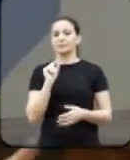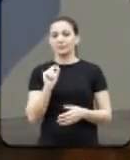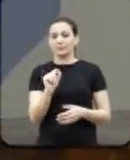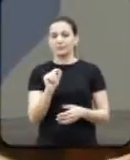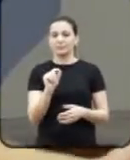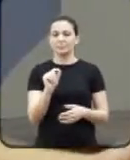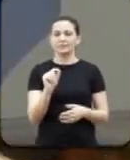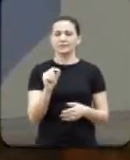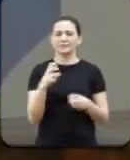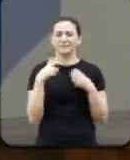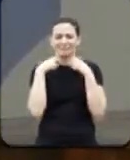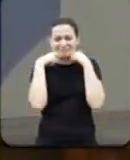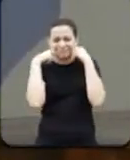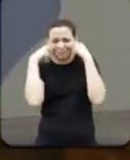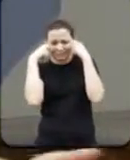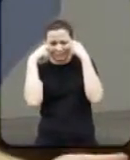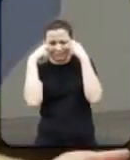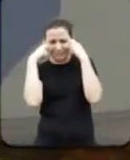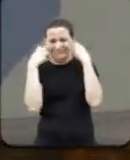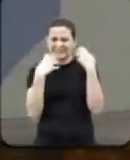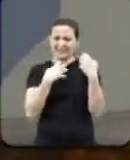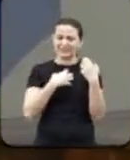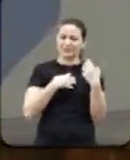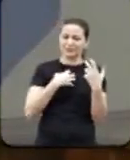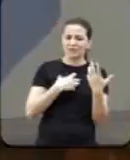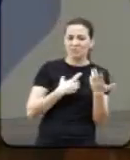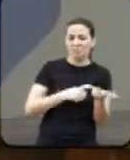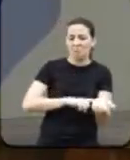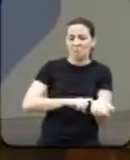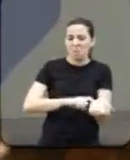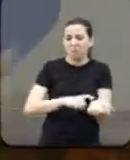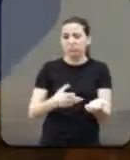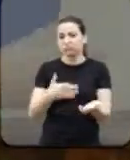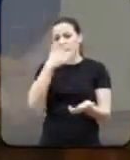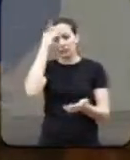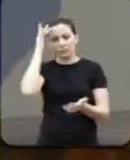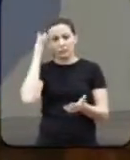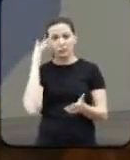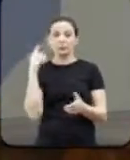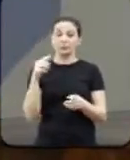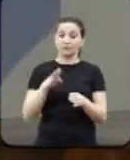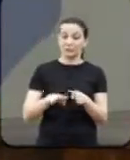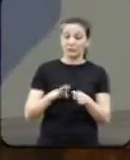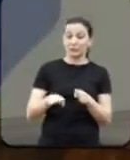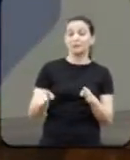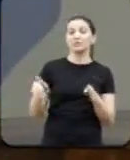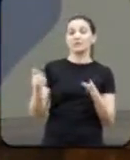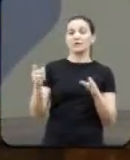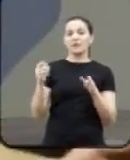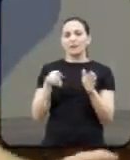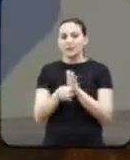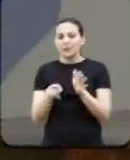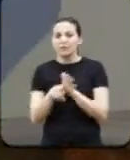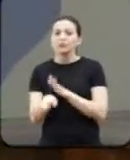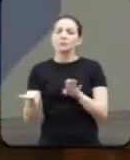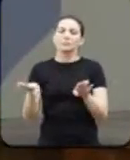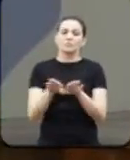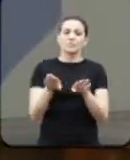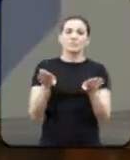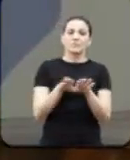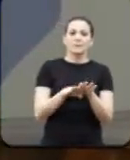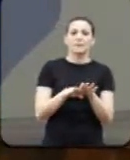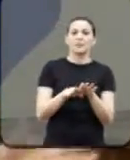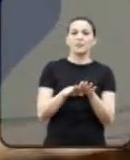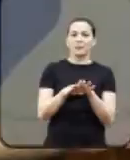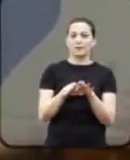certa forma, acabou constrangendo a todos, aborrecendo a todos. E a Câmara hoje também faz a sua investigação. Tem uma comissão especial de